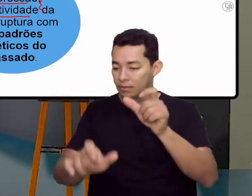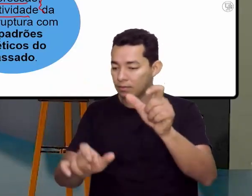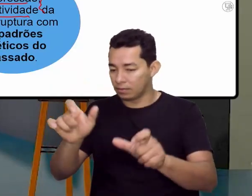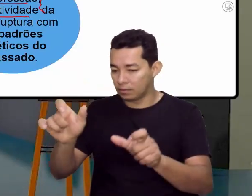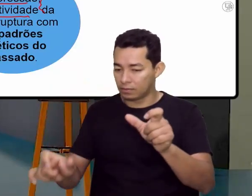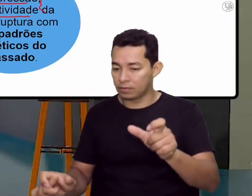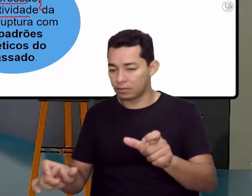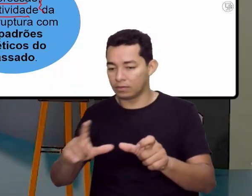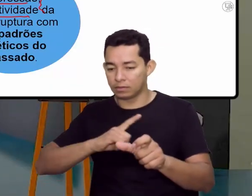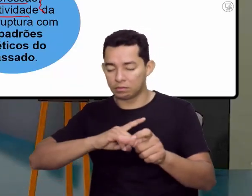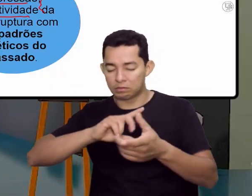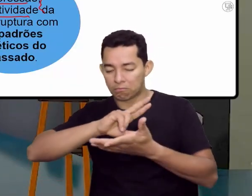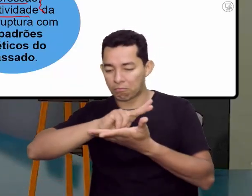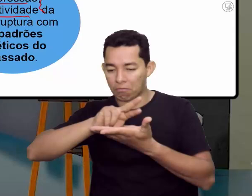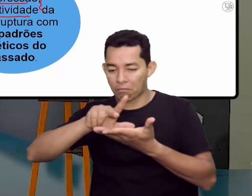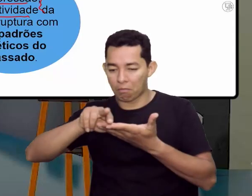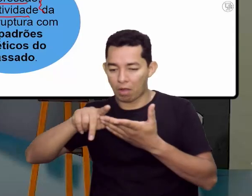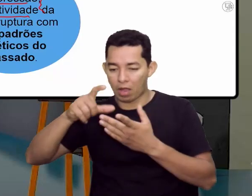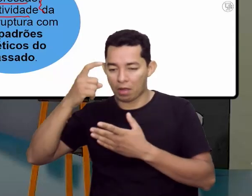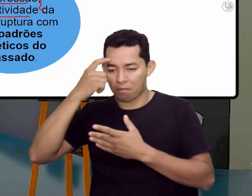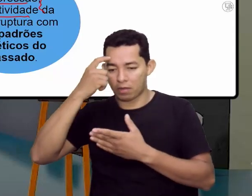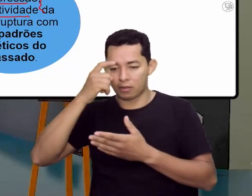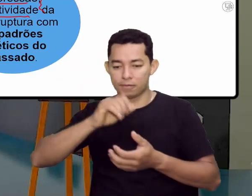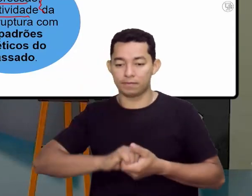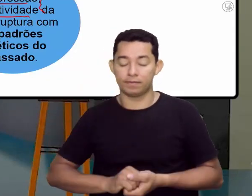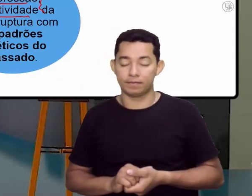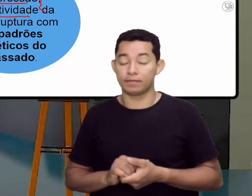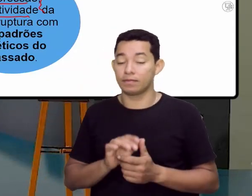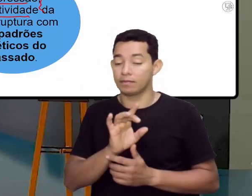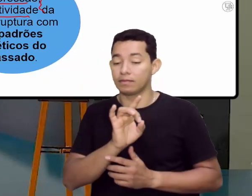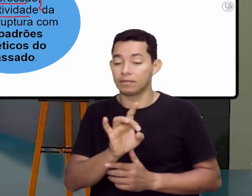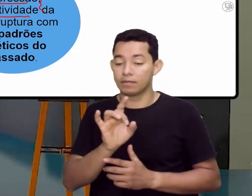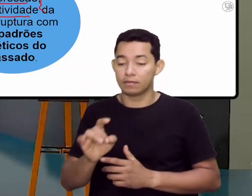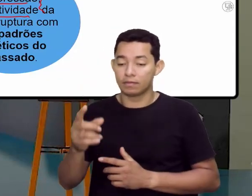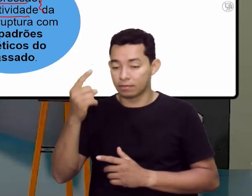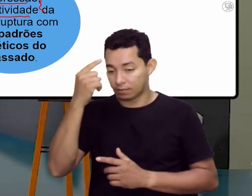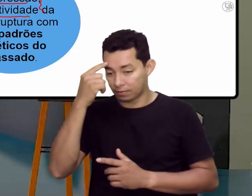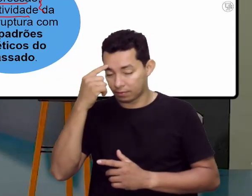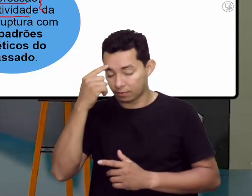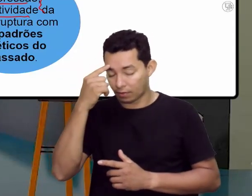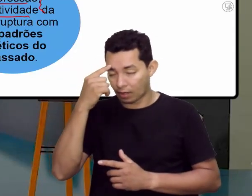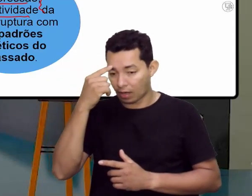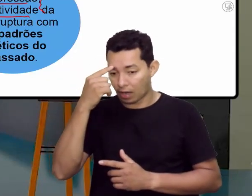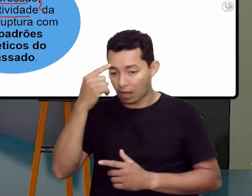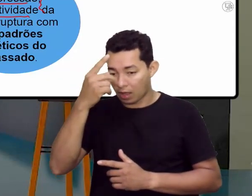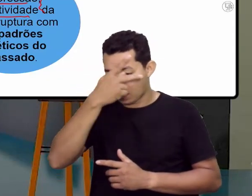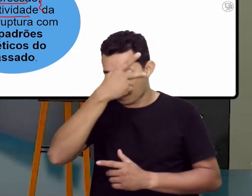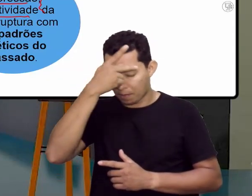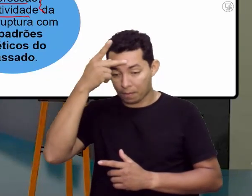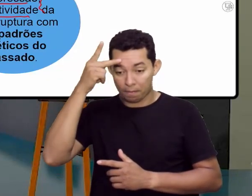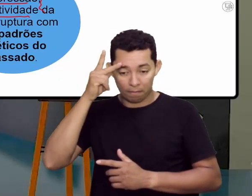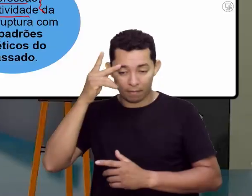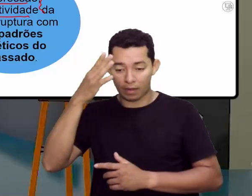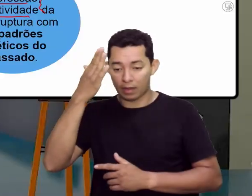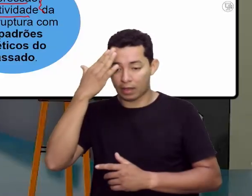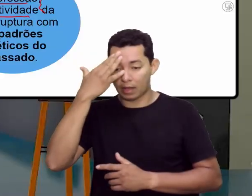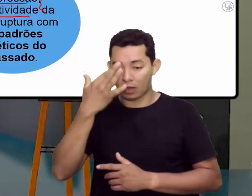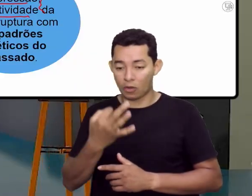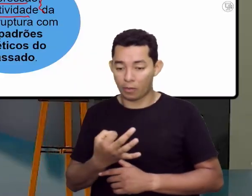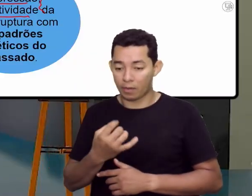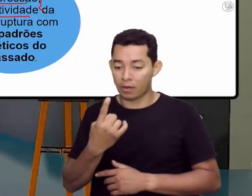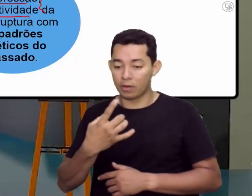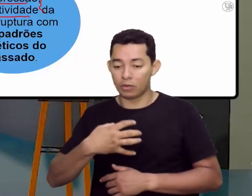cabeça é uma sentença. E aí cada pessoa vai entender de um jeito diferente, né? Muitas vezes você